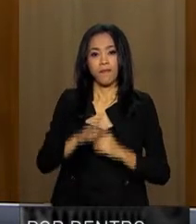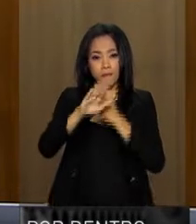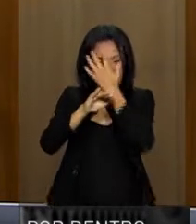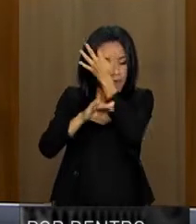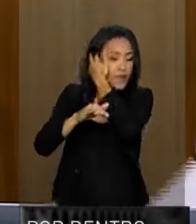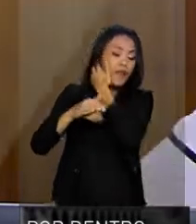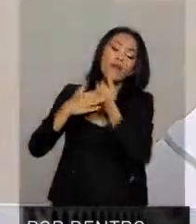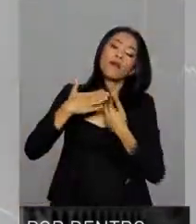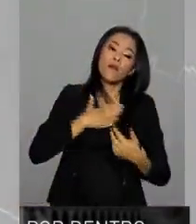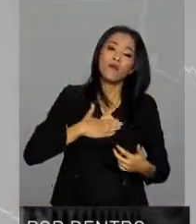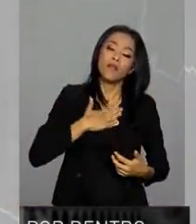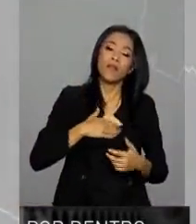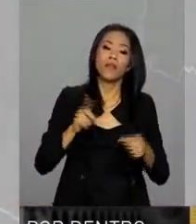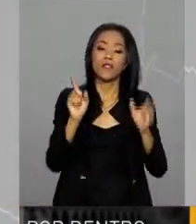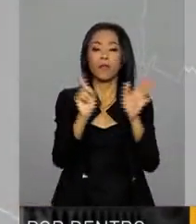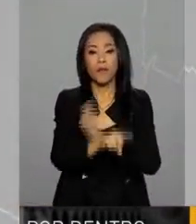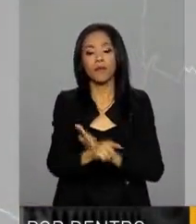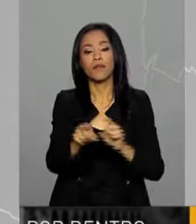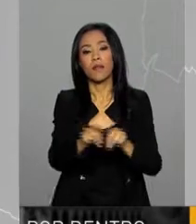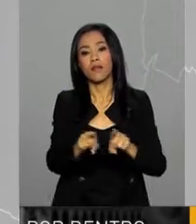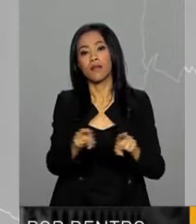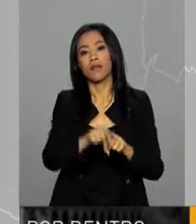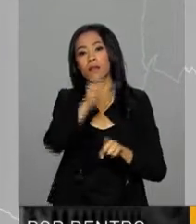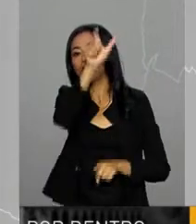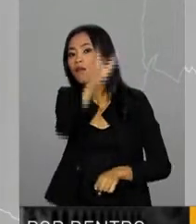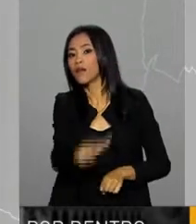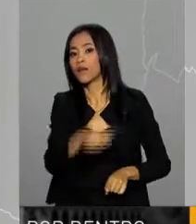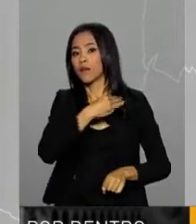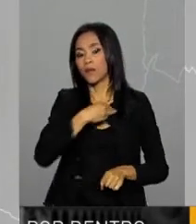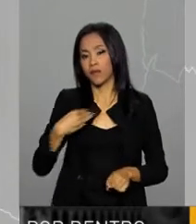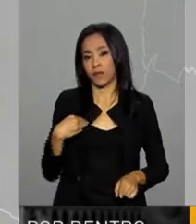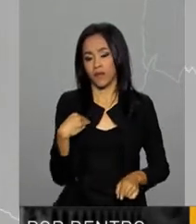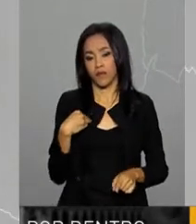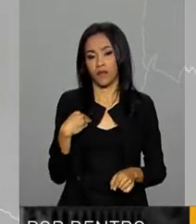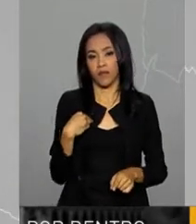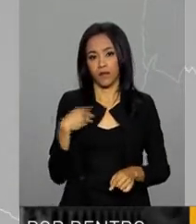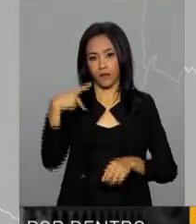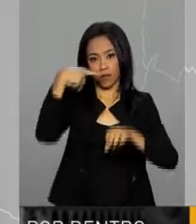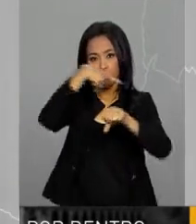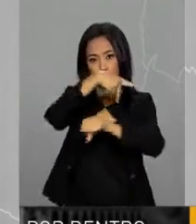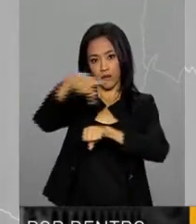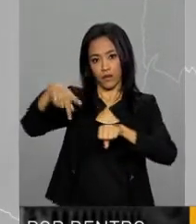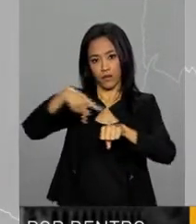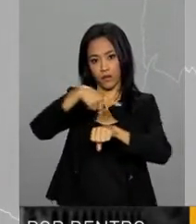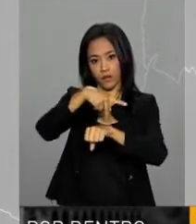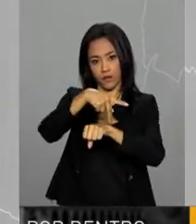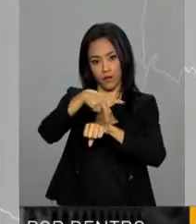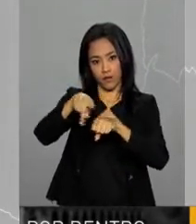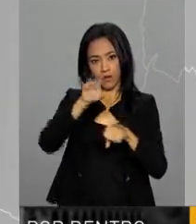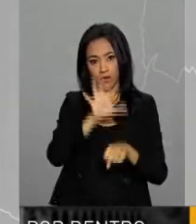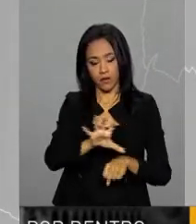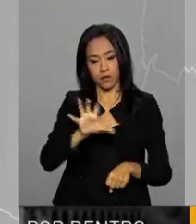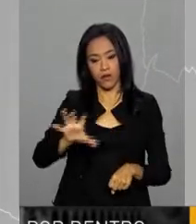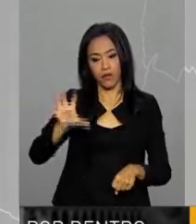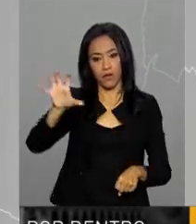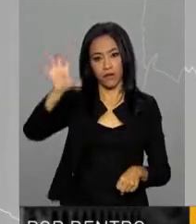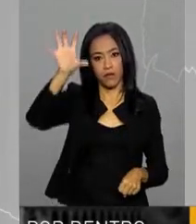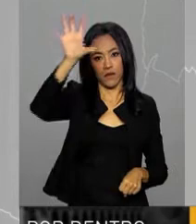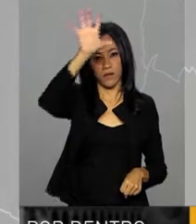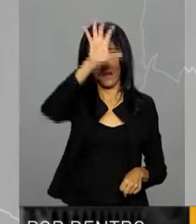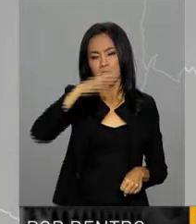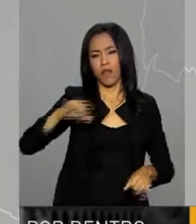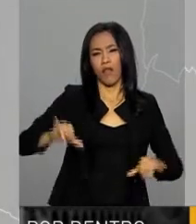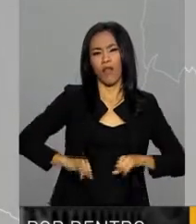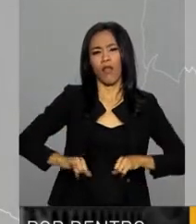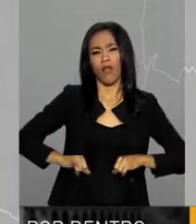de perguntar também para o ministro o país inteiro é só e com conseqüências das queimadas agora